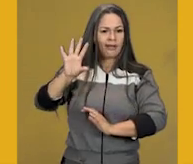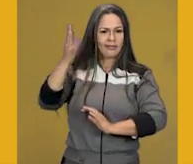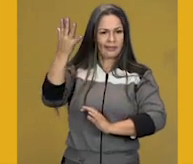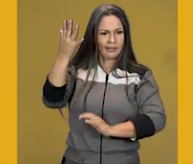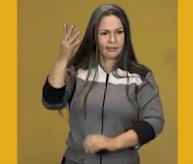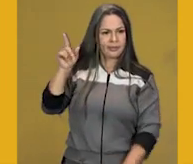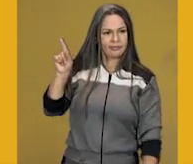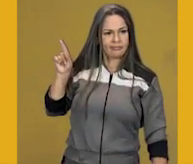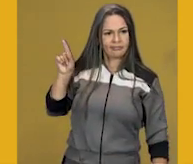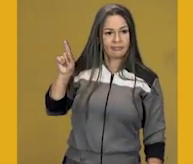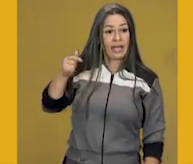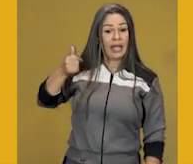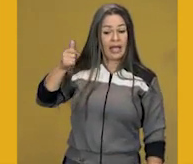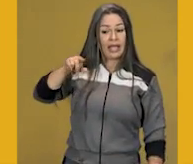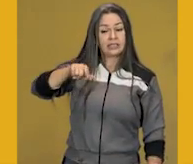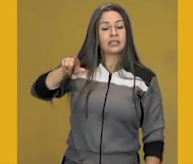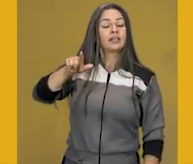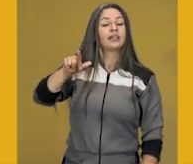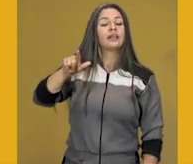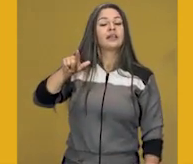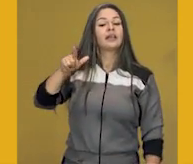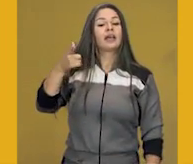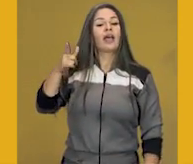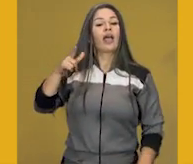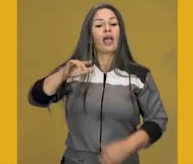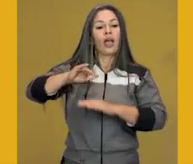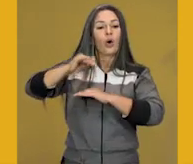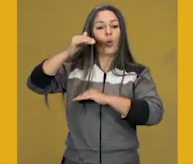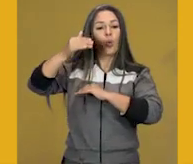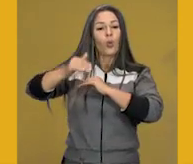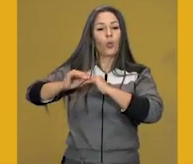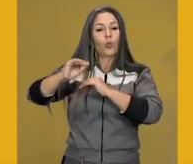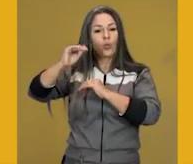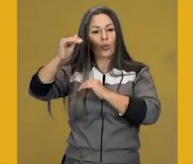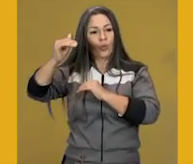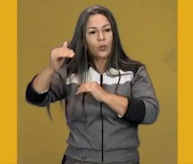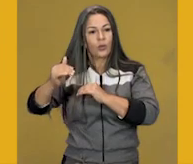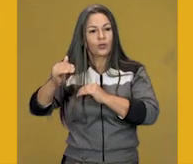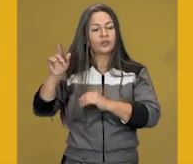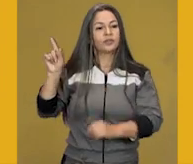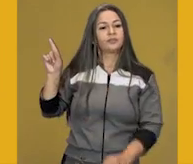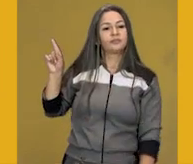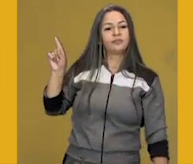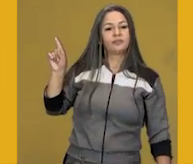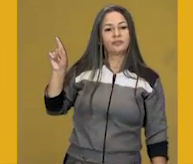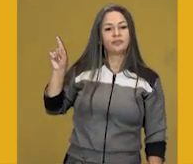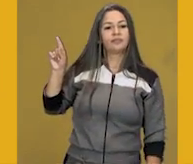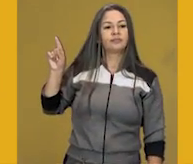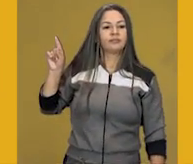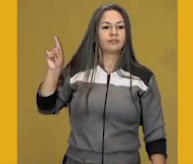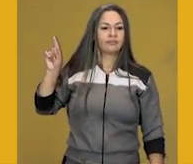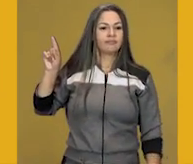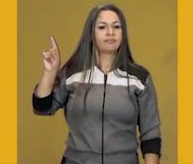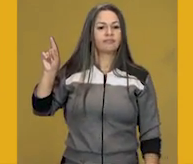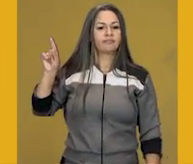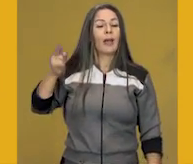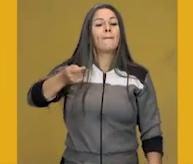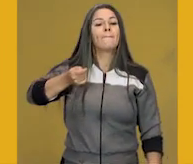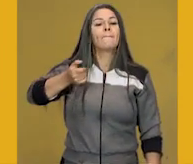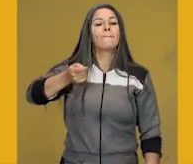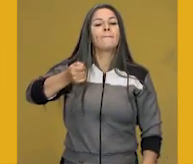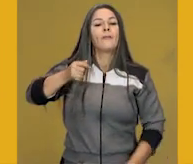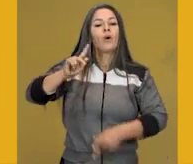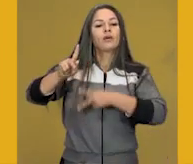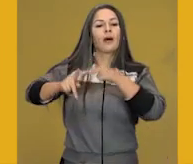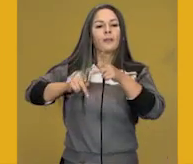área montanhosa, é onde fica a Cordilheira do Himalaia, onde está o Monte Everest, por aqui embaixo. É uma área pouquíssimo habitada